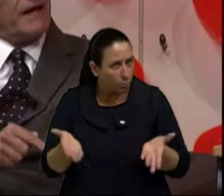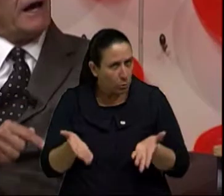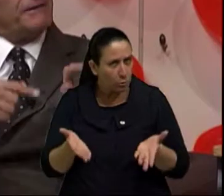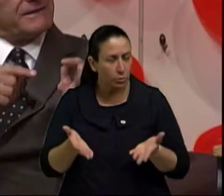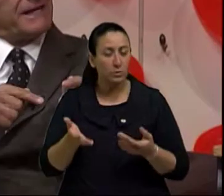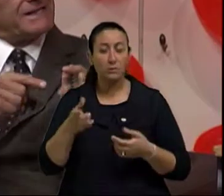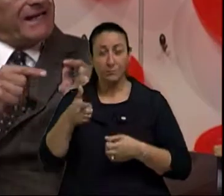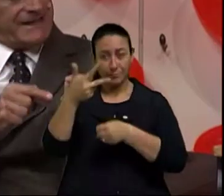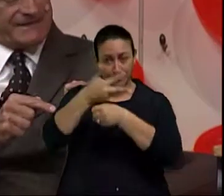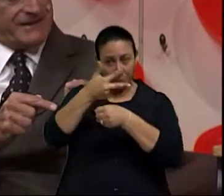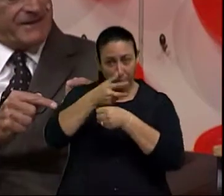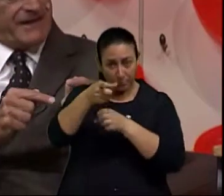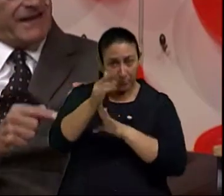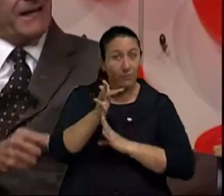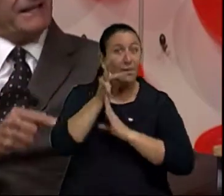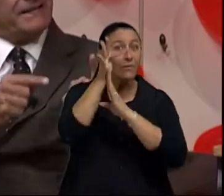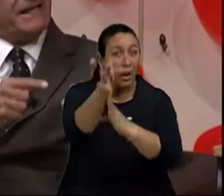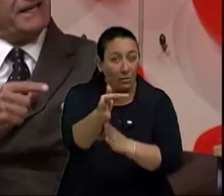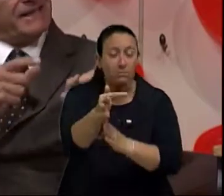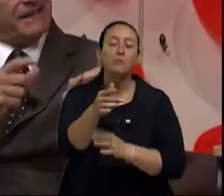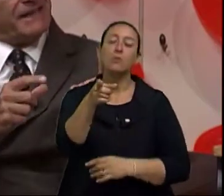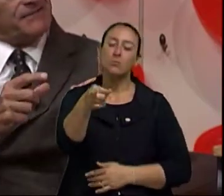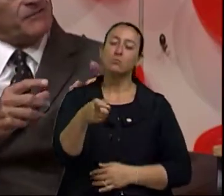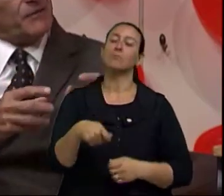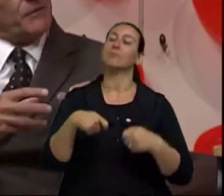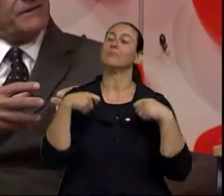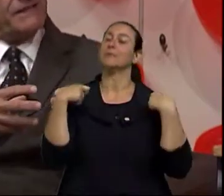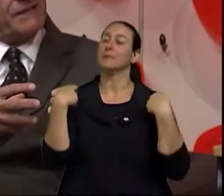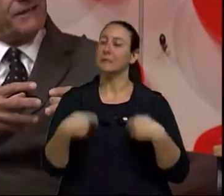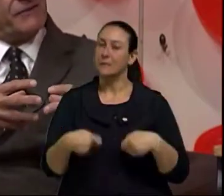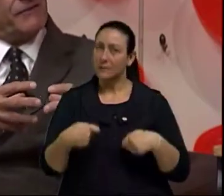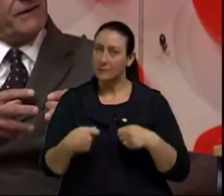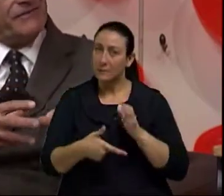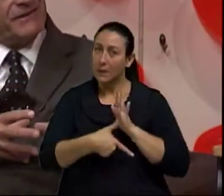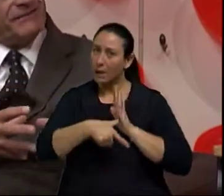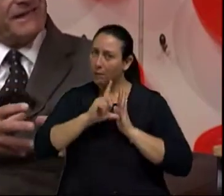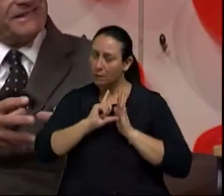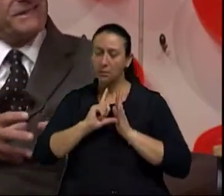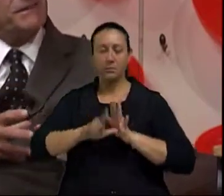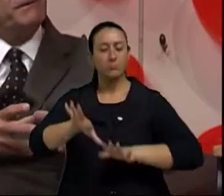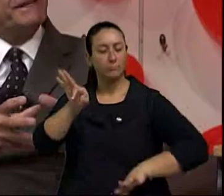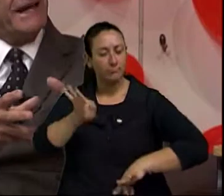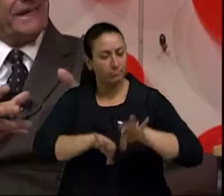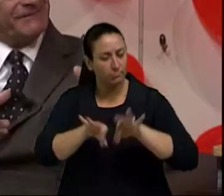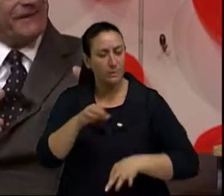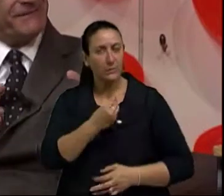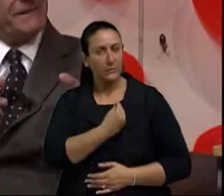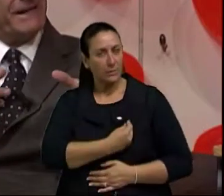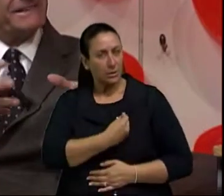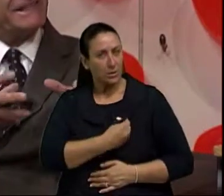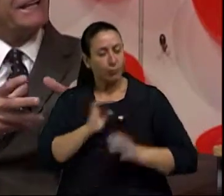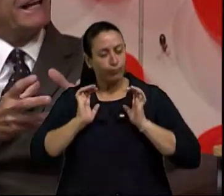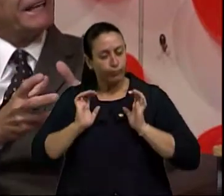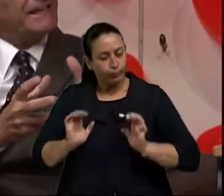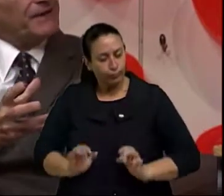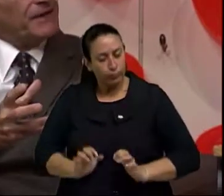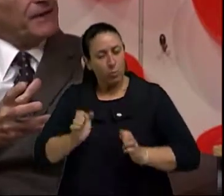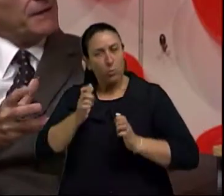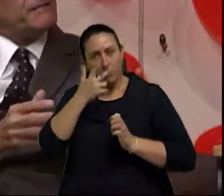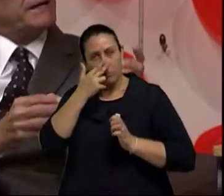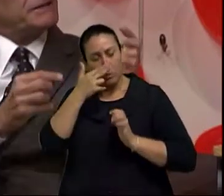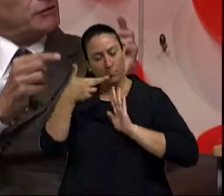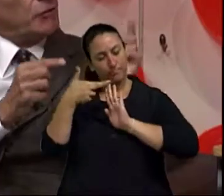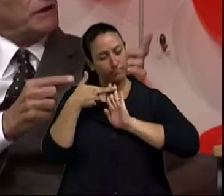idoso, a mensagem é essa. Uhum. Ele tem que ter, vamos dizer assim, uma vida mais disciplinada, uma vida mais